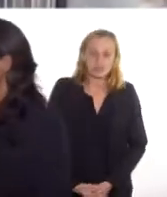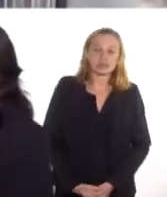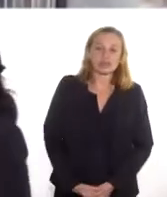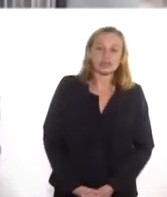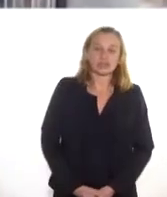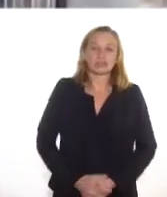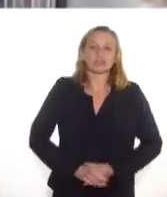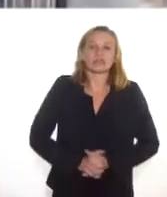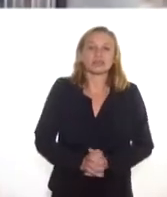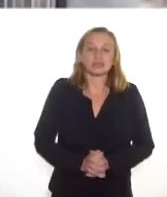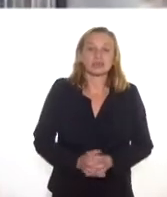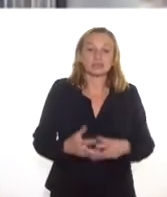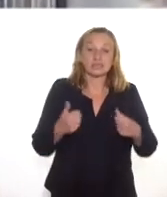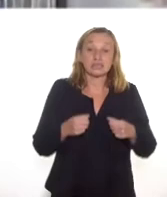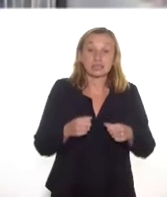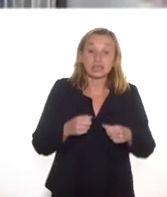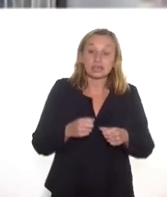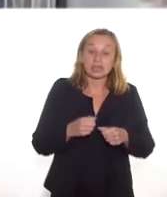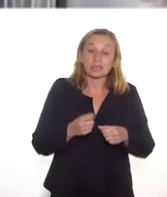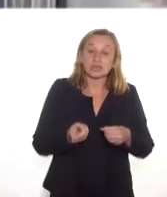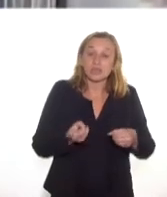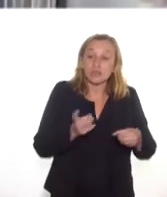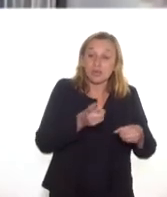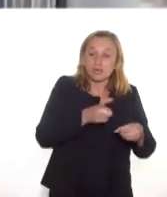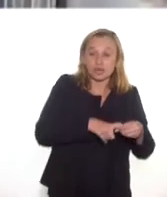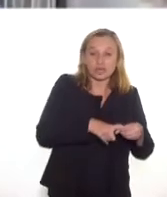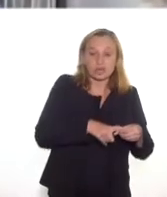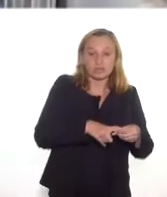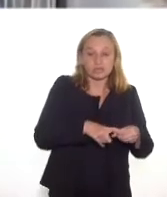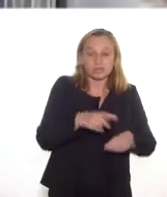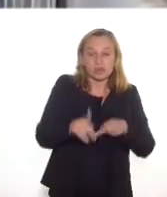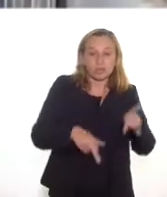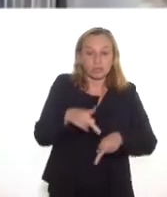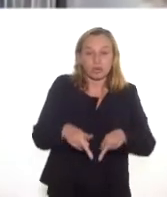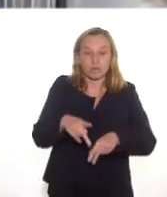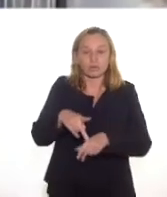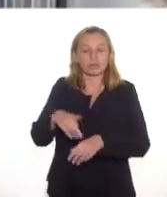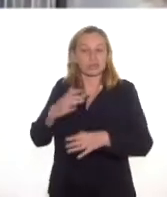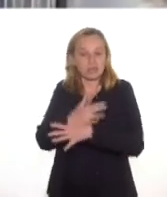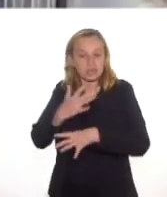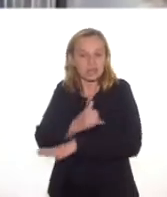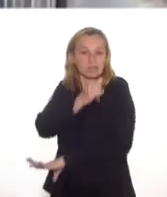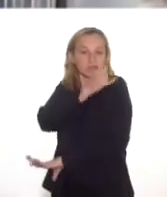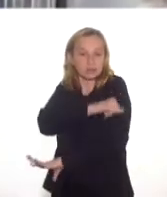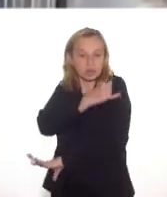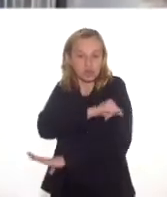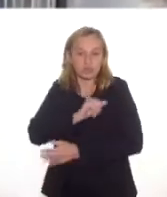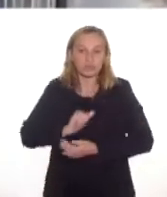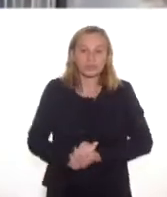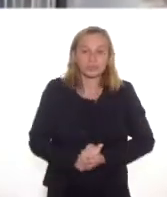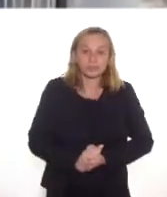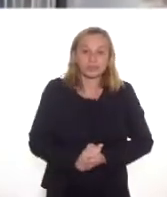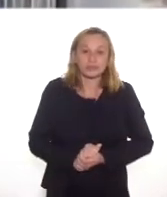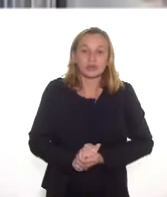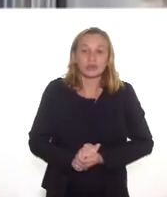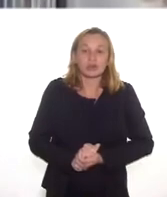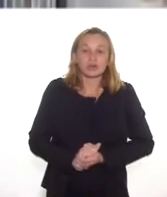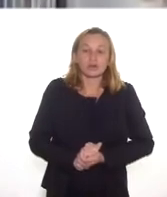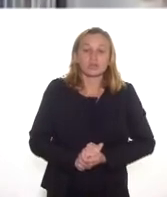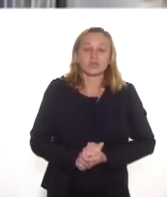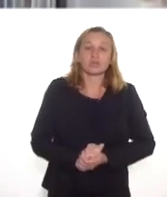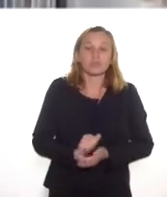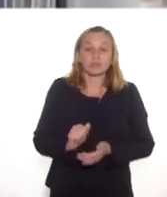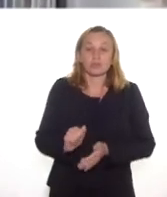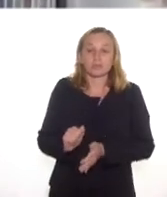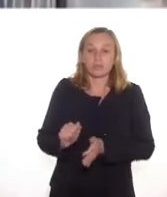tem que ser devolvido para a população da cidade do Rio de Janeiro, do estado do Rio de Janeiro, como um bem